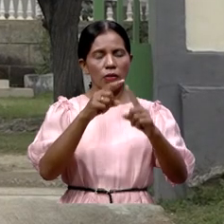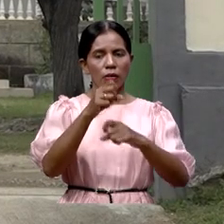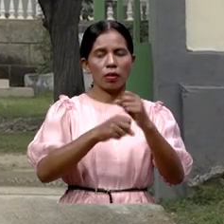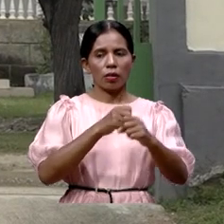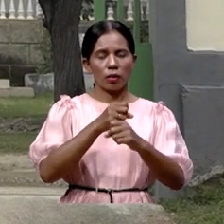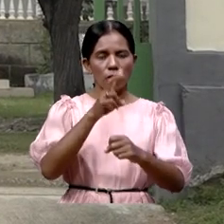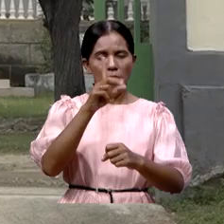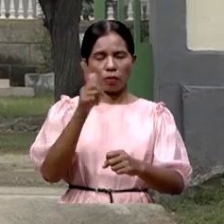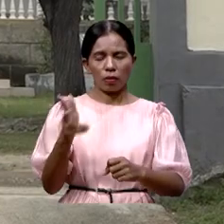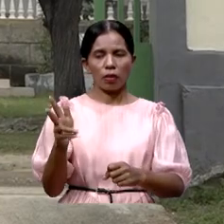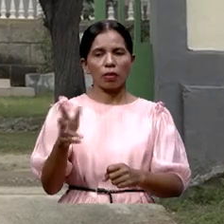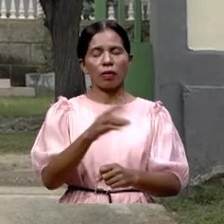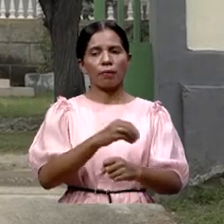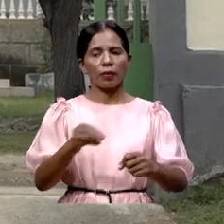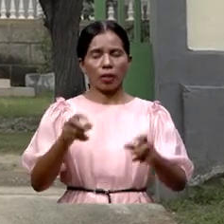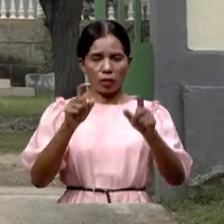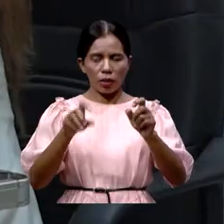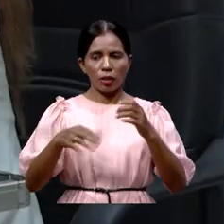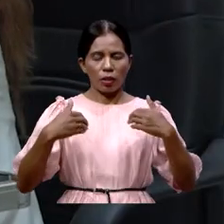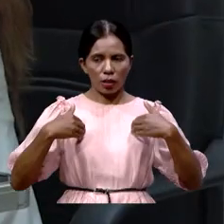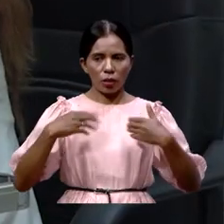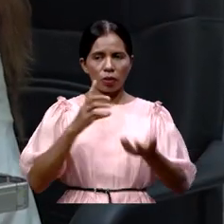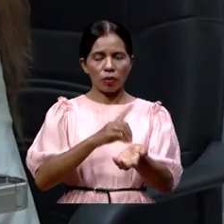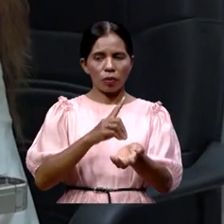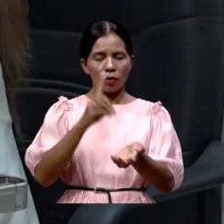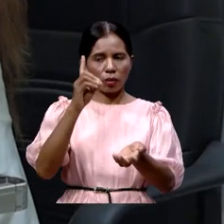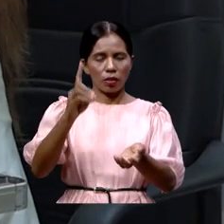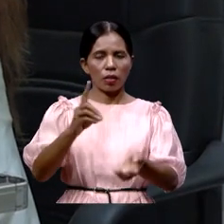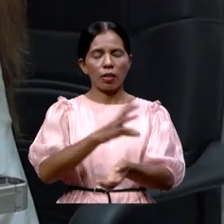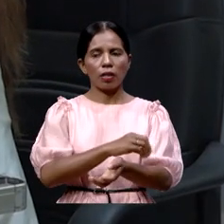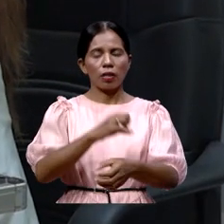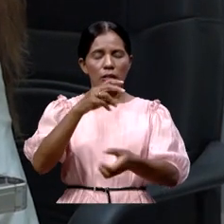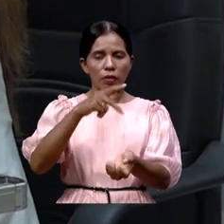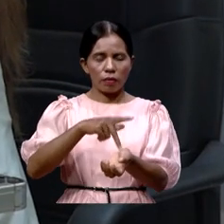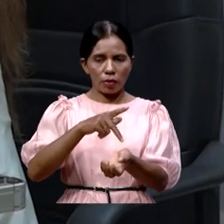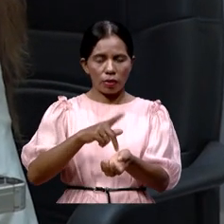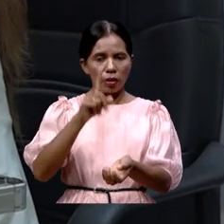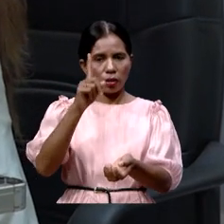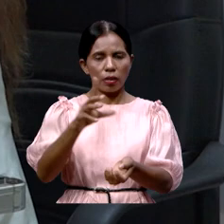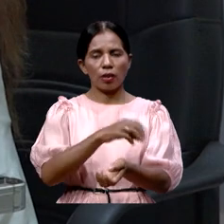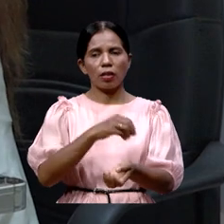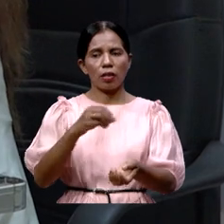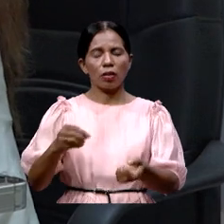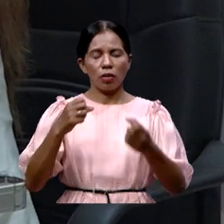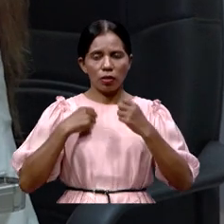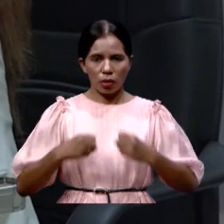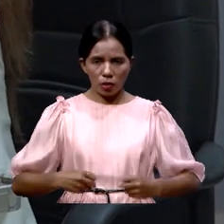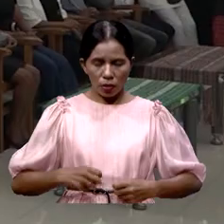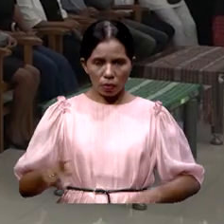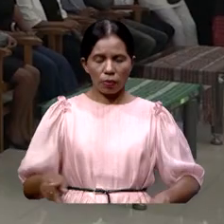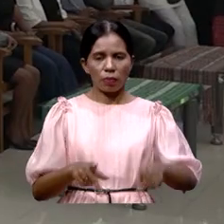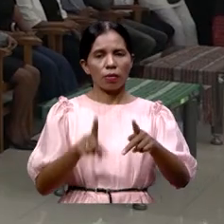Tolonulu, posto de saúde Sira tem que ir a médico Ida, parteira, enfermeiro ou enfermeira Ida, ou saúde público